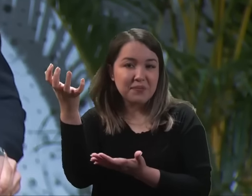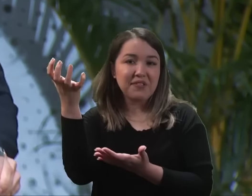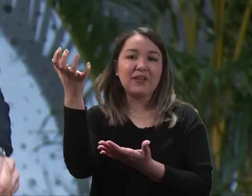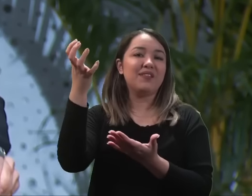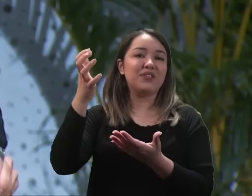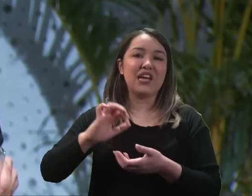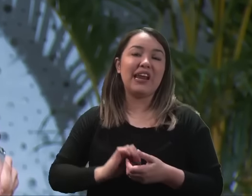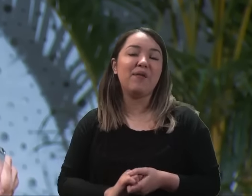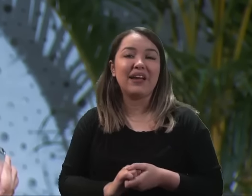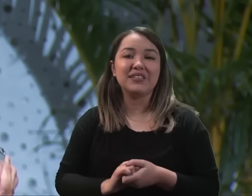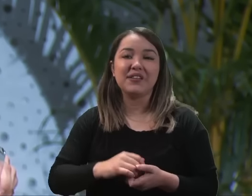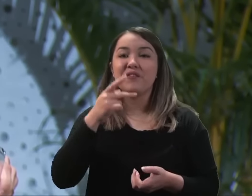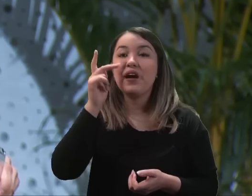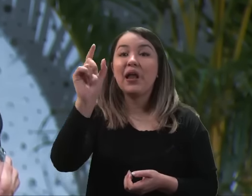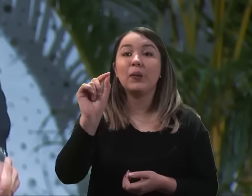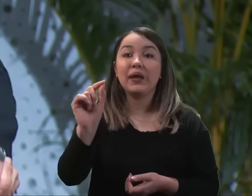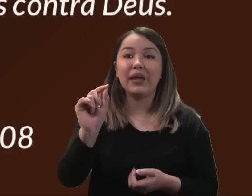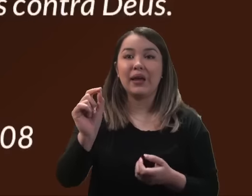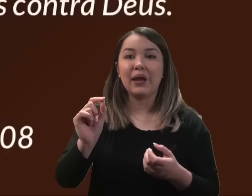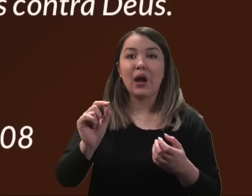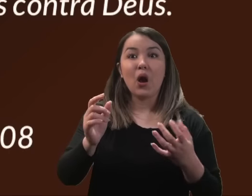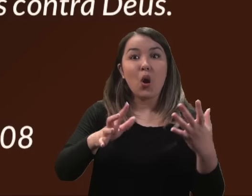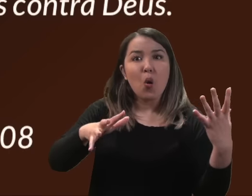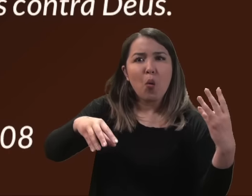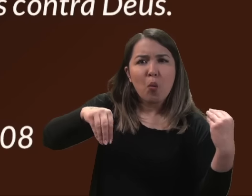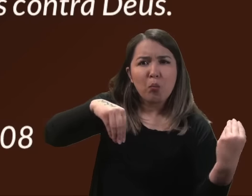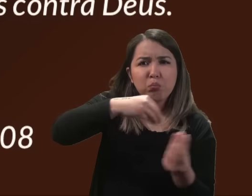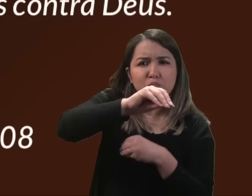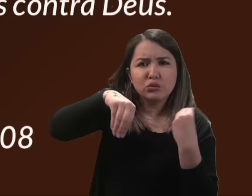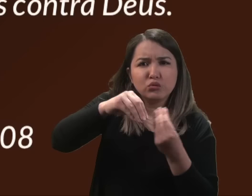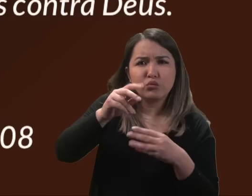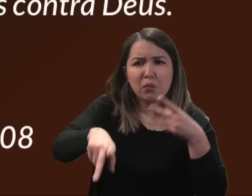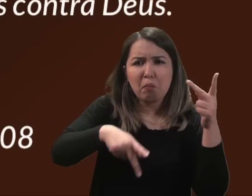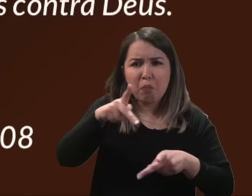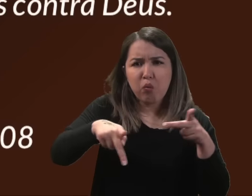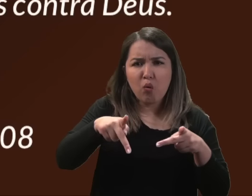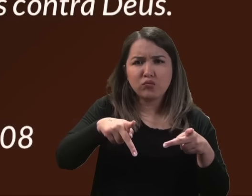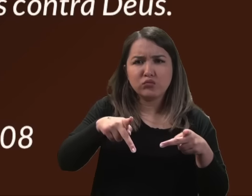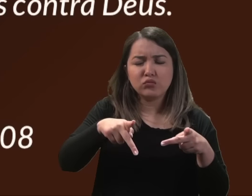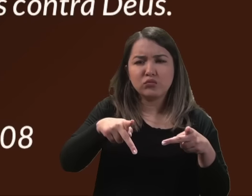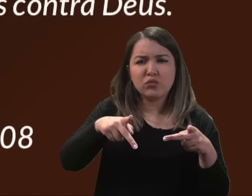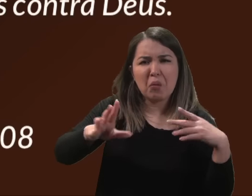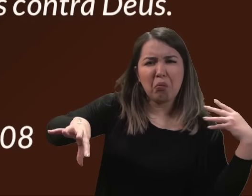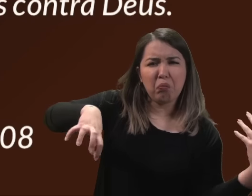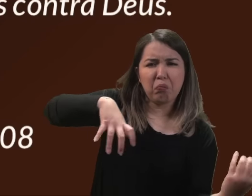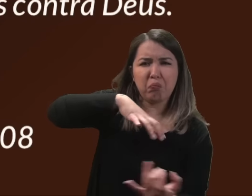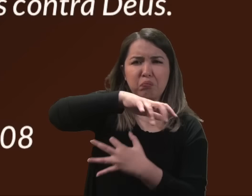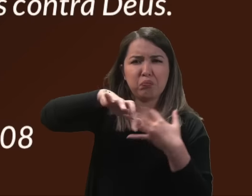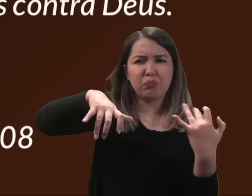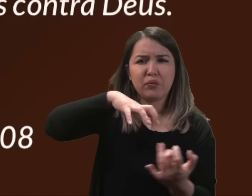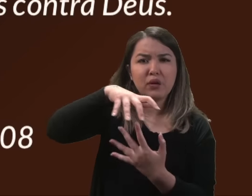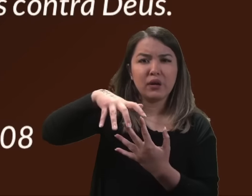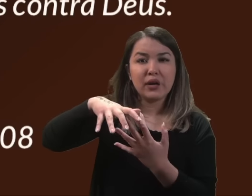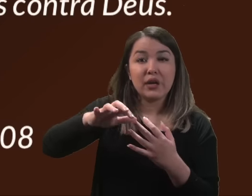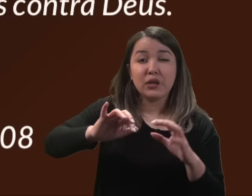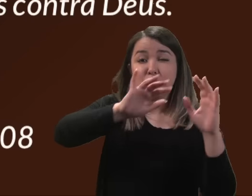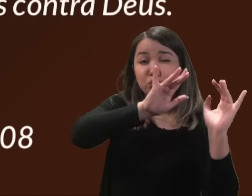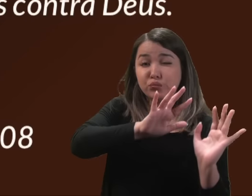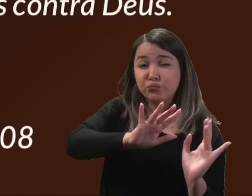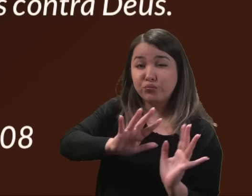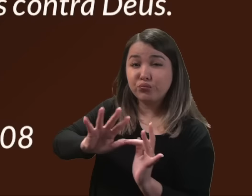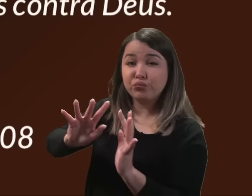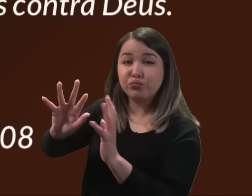diz que a multidão mista esse misto de gente esta multidão mista que subiu